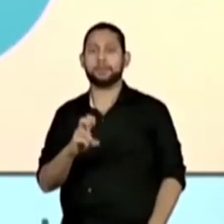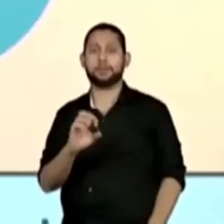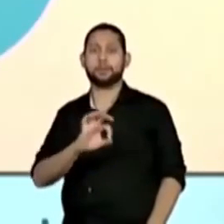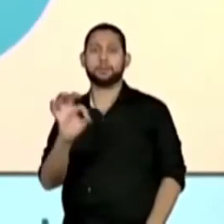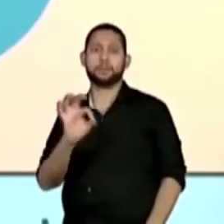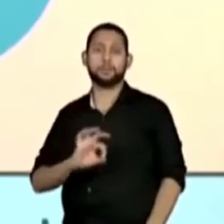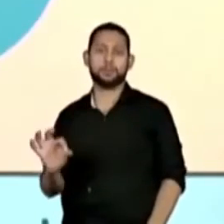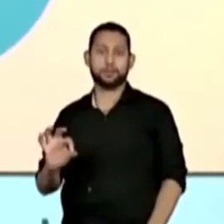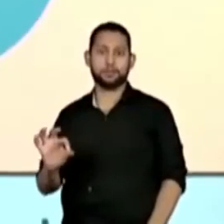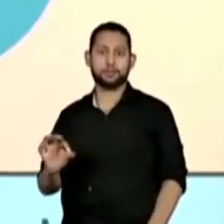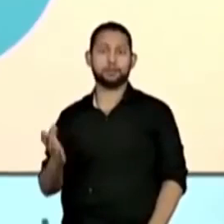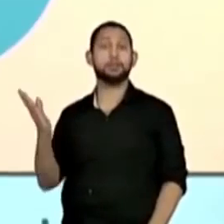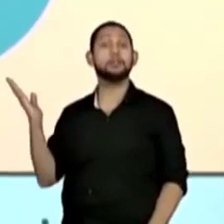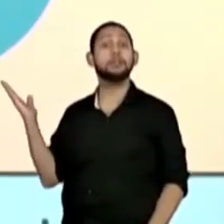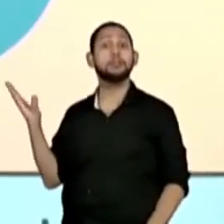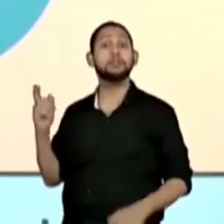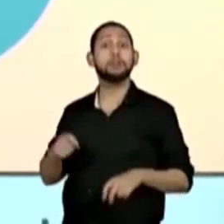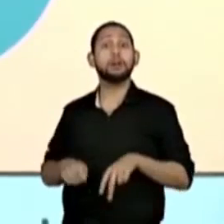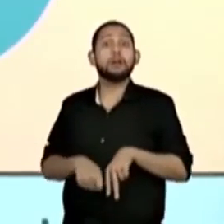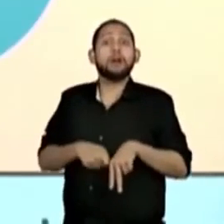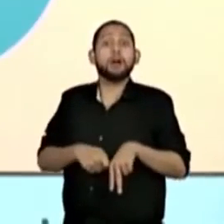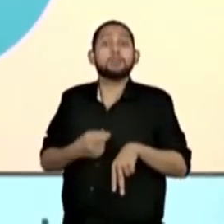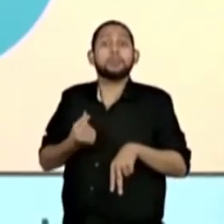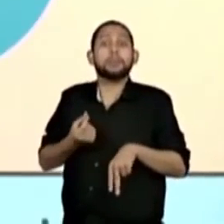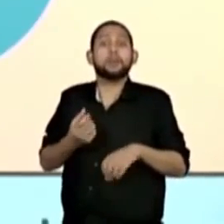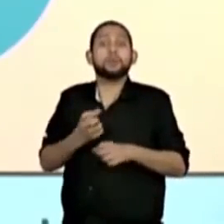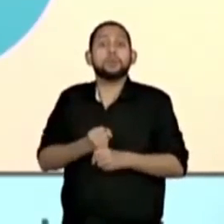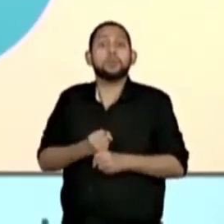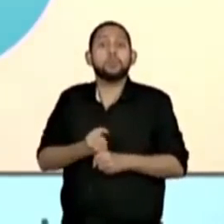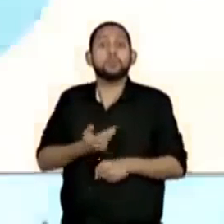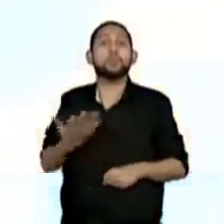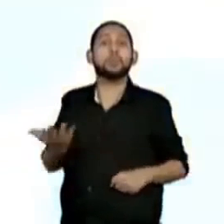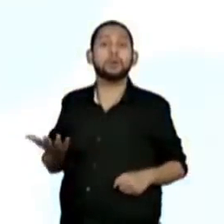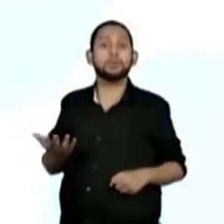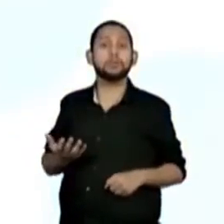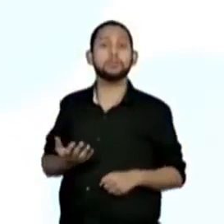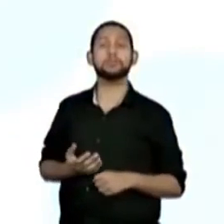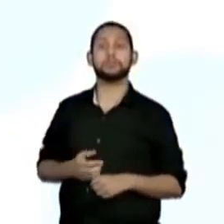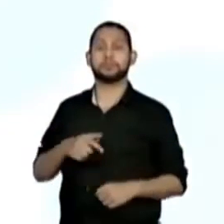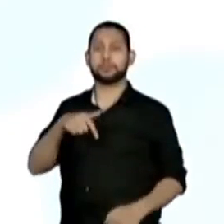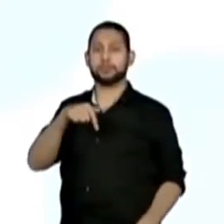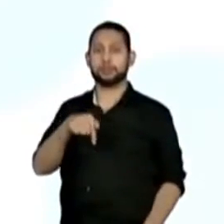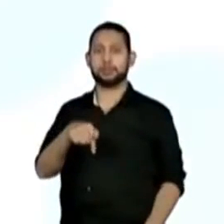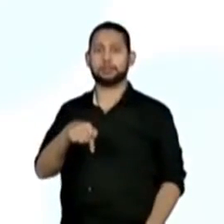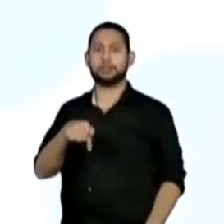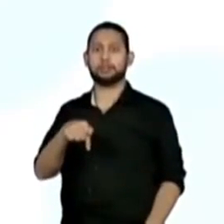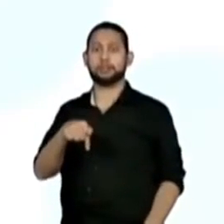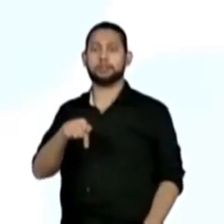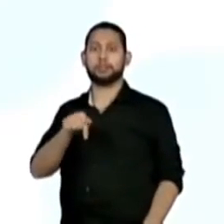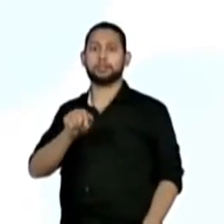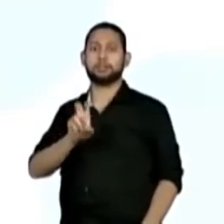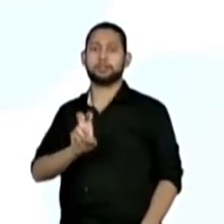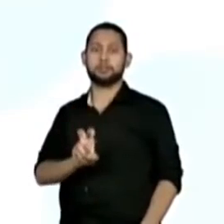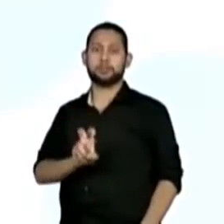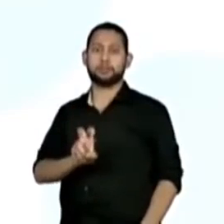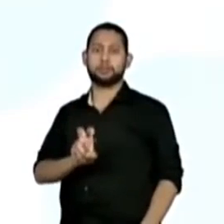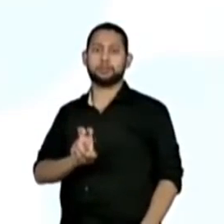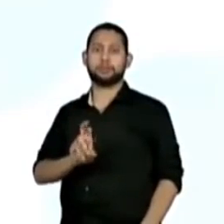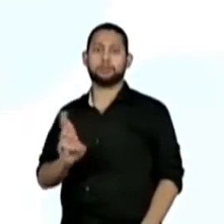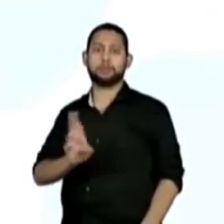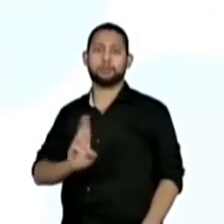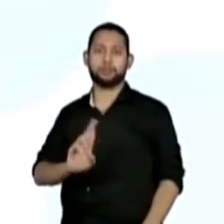nesse caso qual será R 70